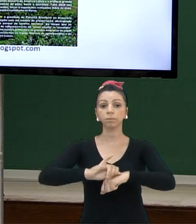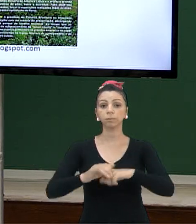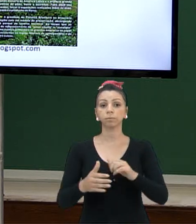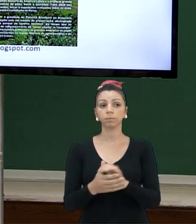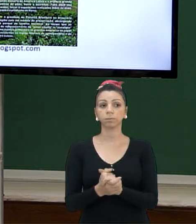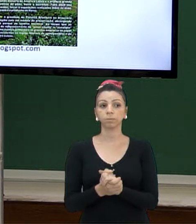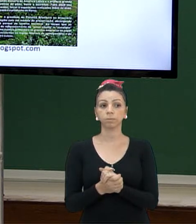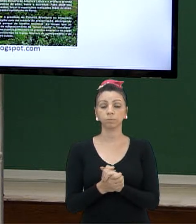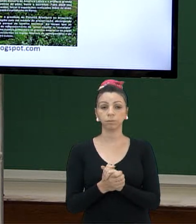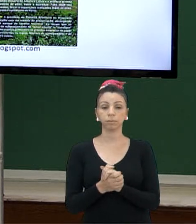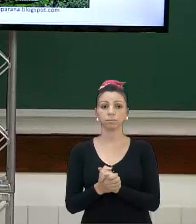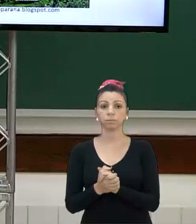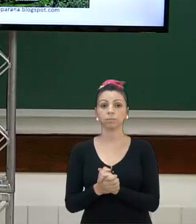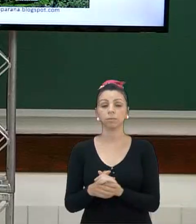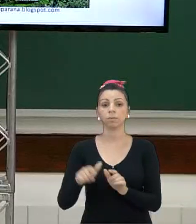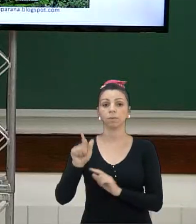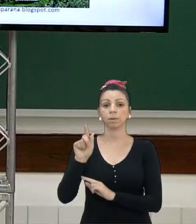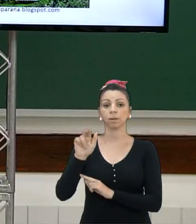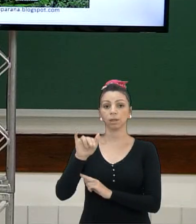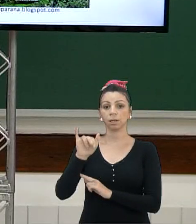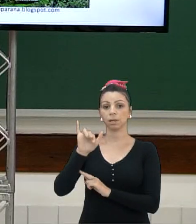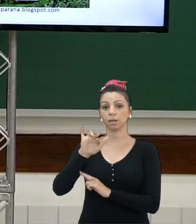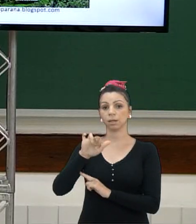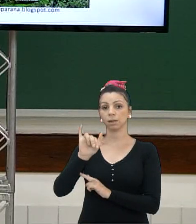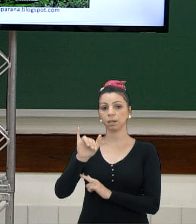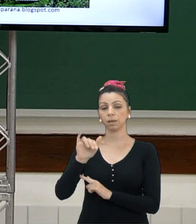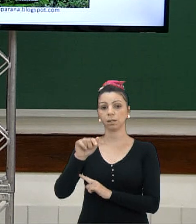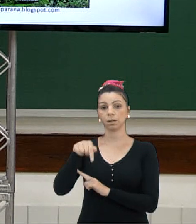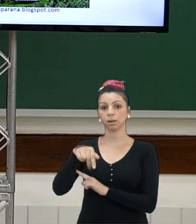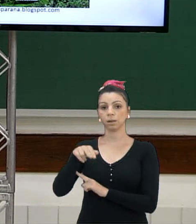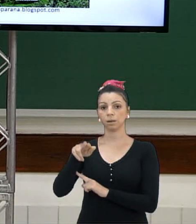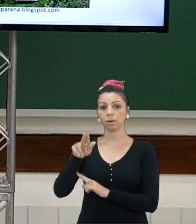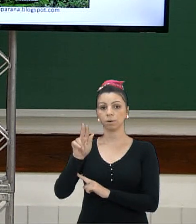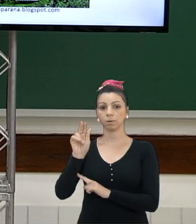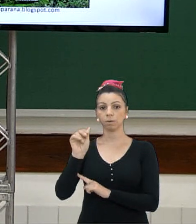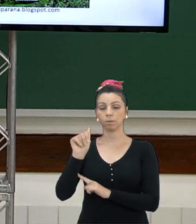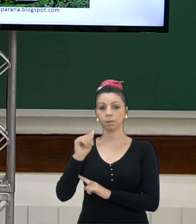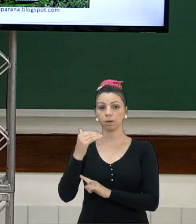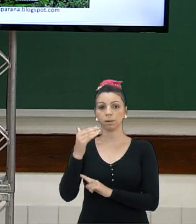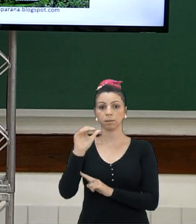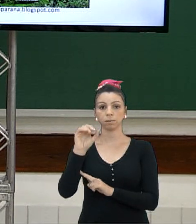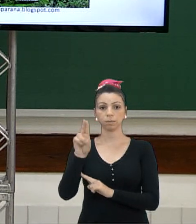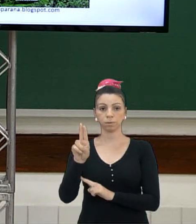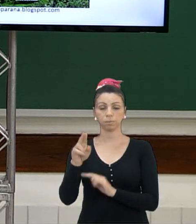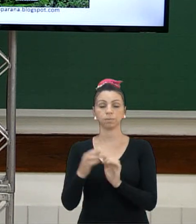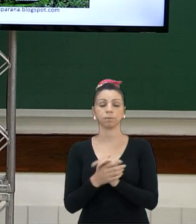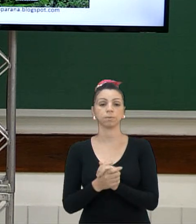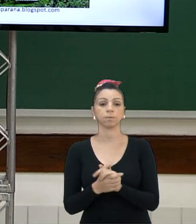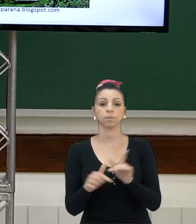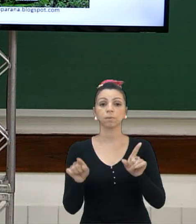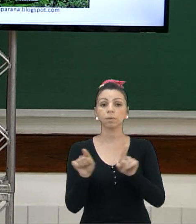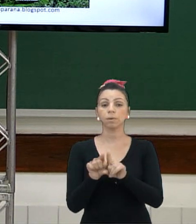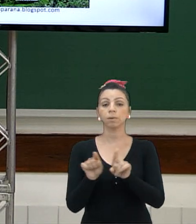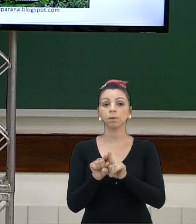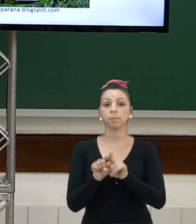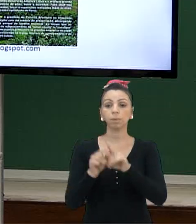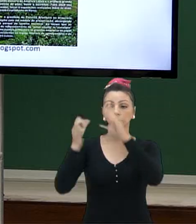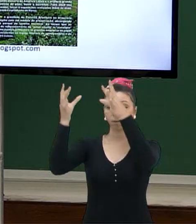Cantu Quiriguaçu, nome difícil desse lugar. Tá? Depois eu tenho ali uma pequena